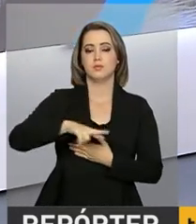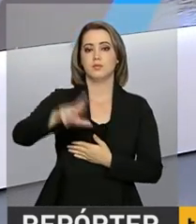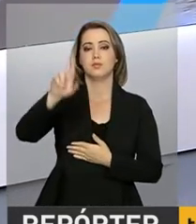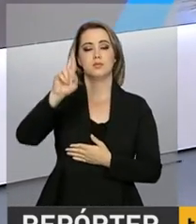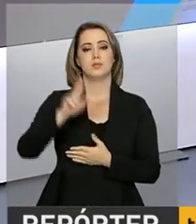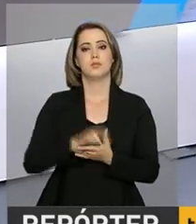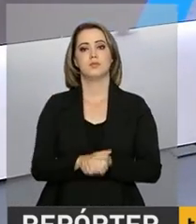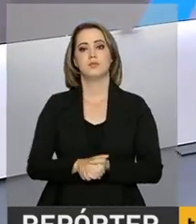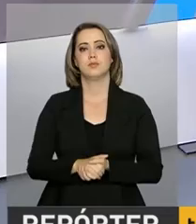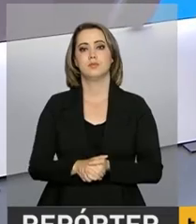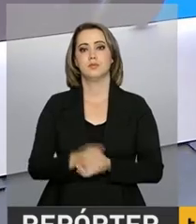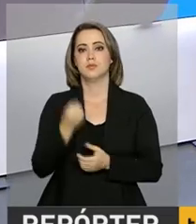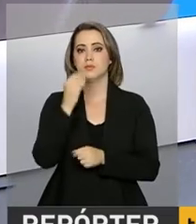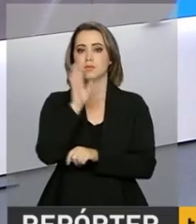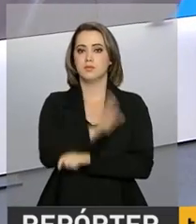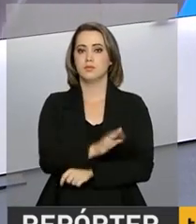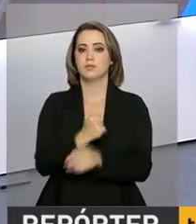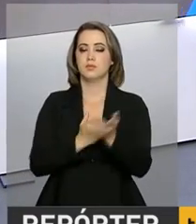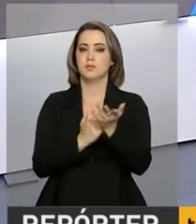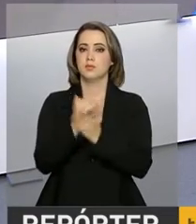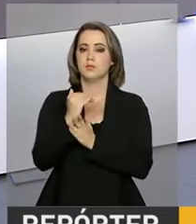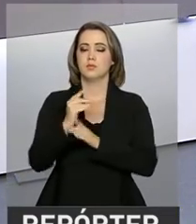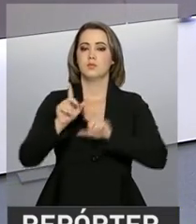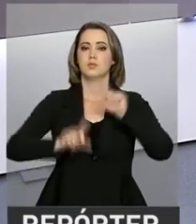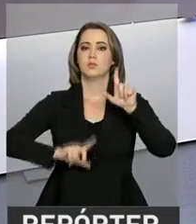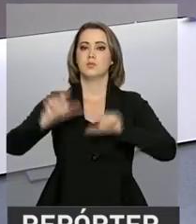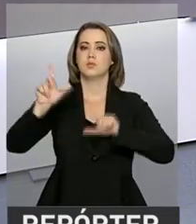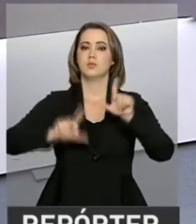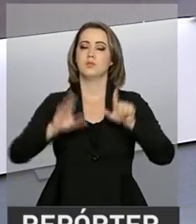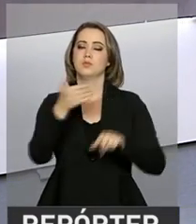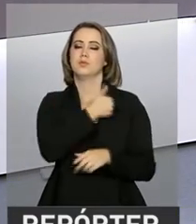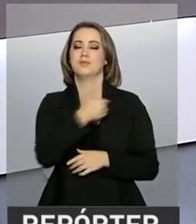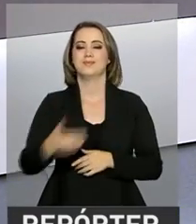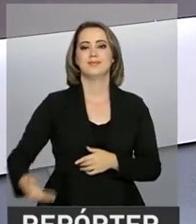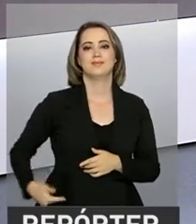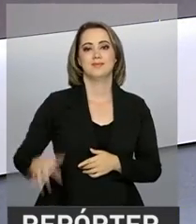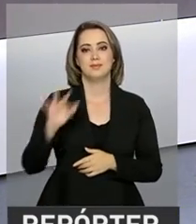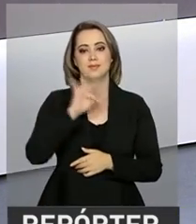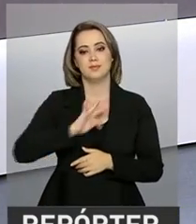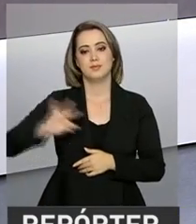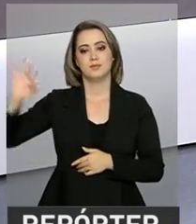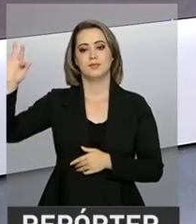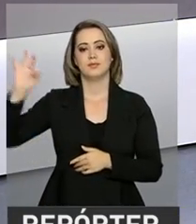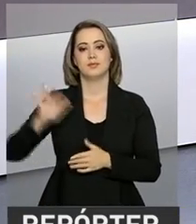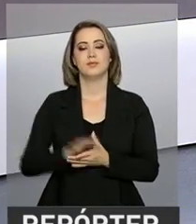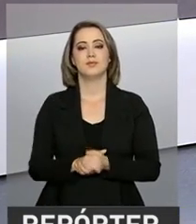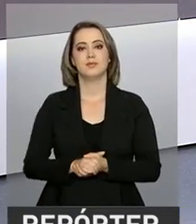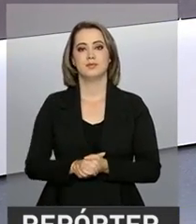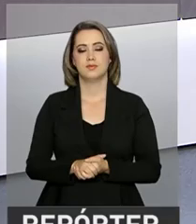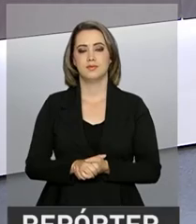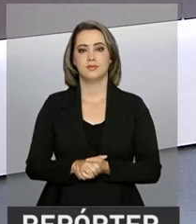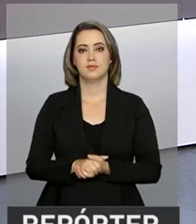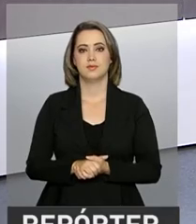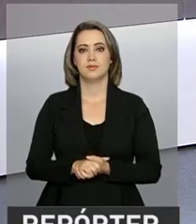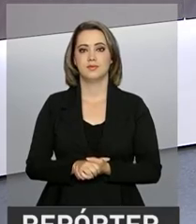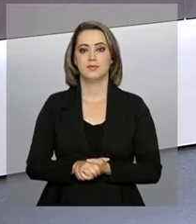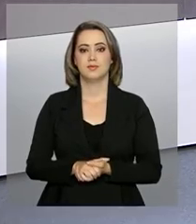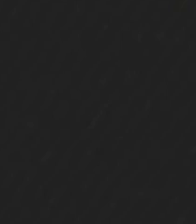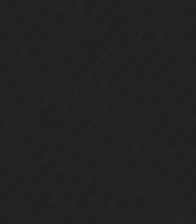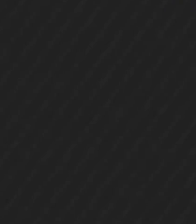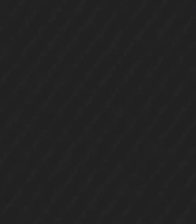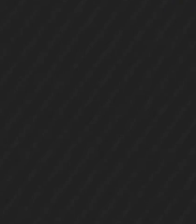repórter nbr uma ótima tarde pra você e continue com a gente aqui na nbr a tv do governo federal